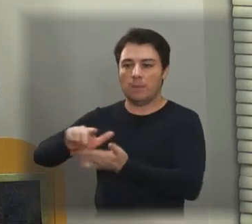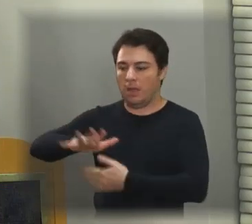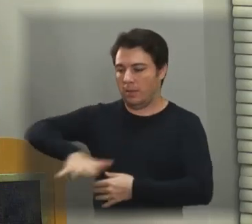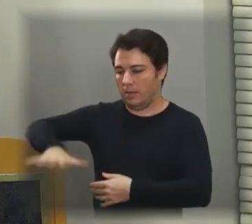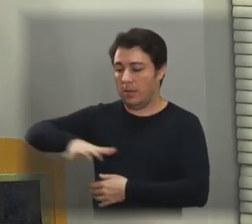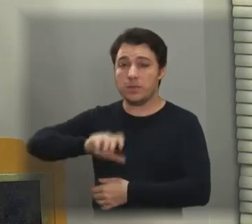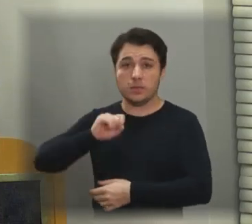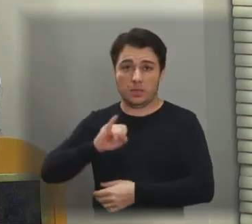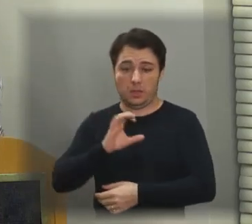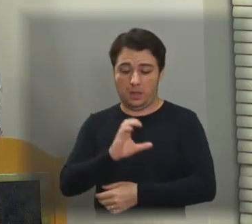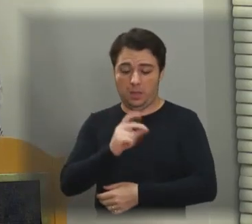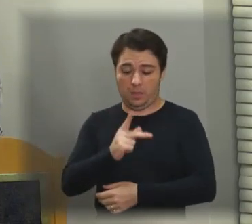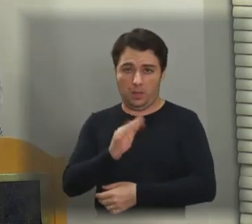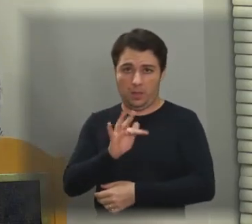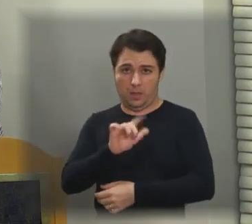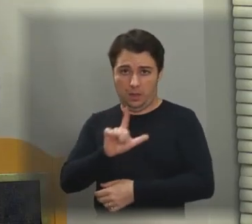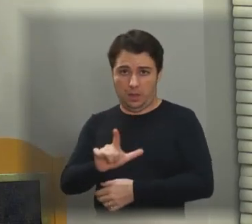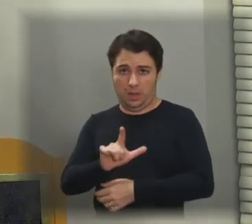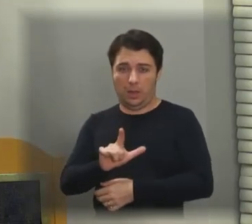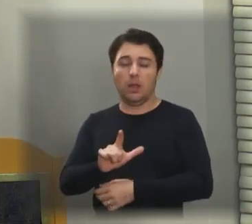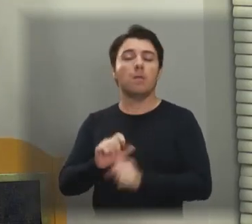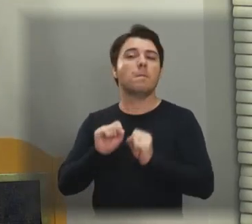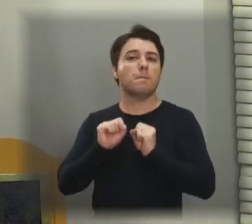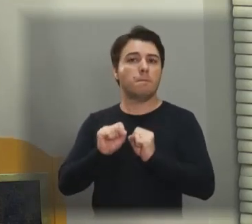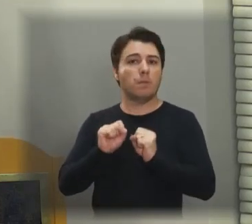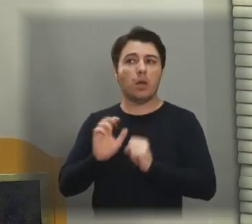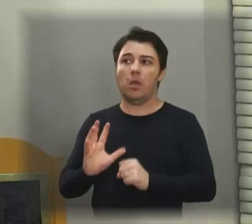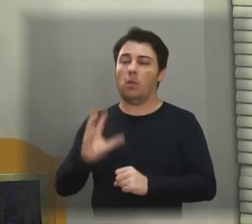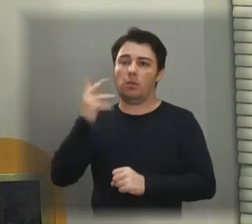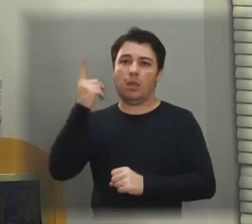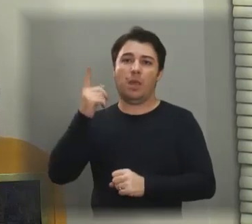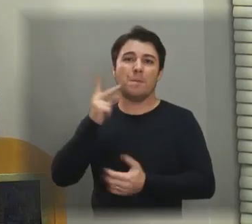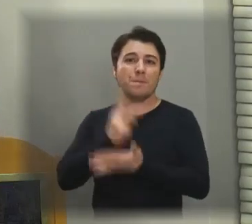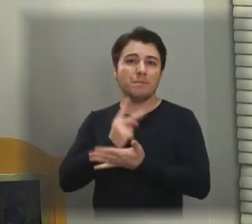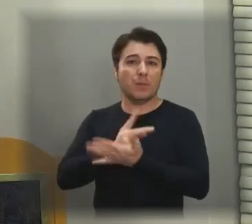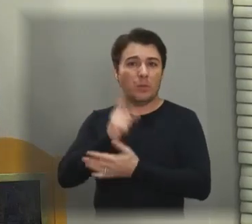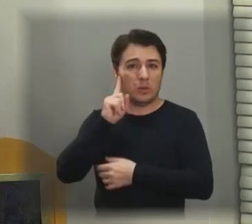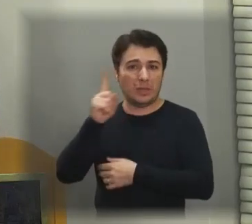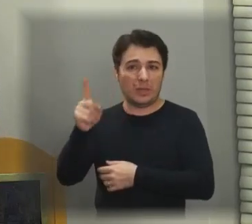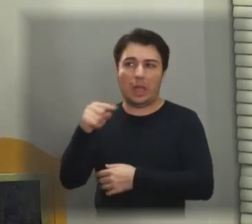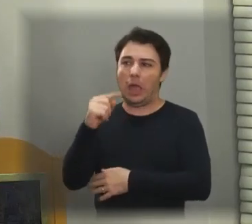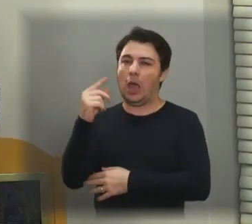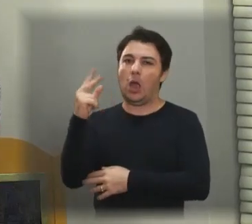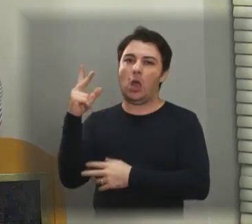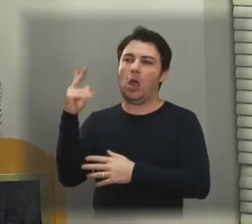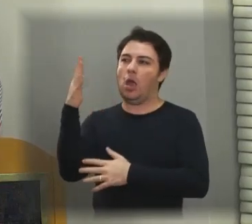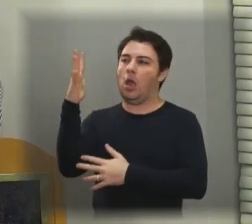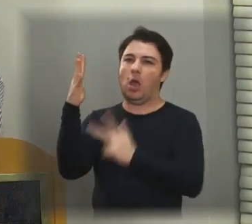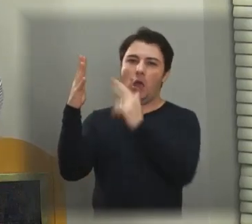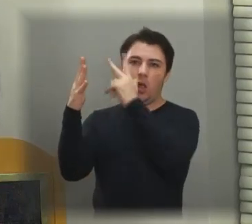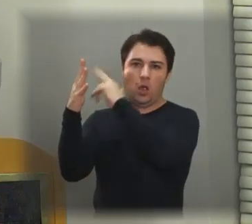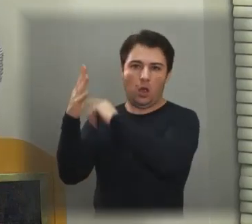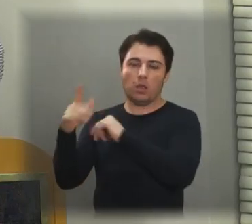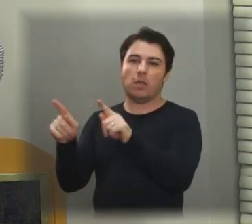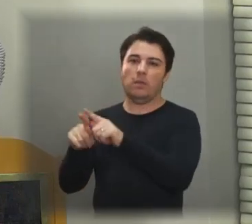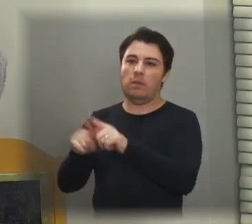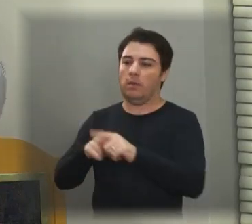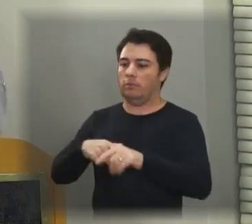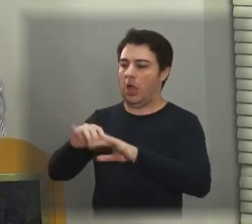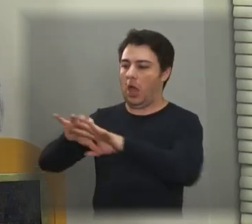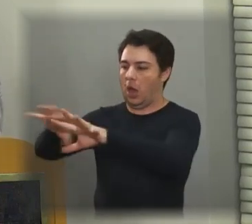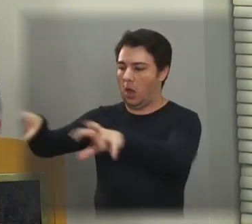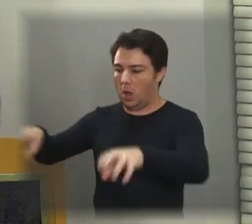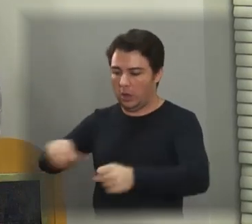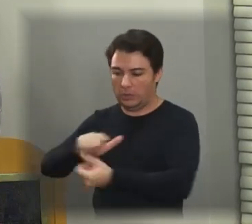fez a poda e não fez a recolha pode acontecer de não conseguir no mesmo dia mas no dia seguinte é para estará recolhendo então a recolha é